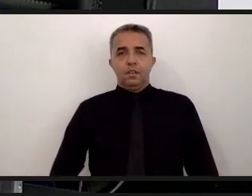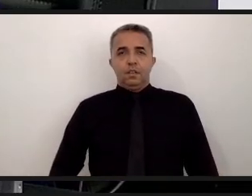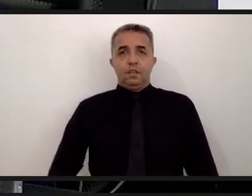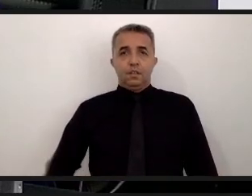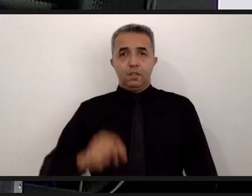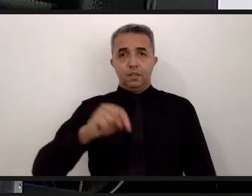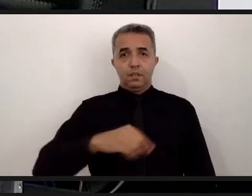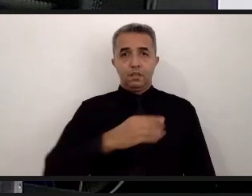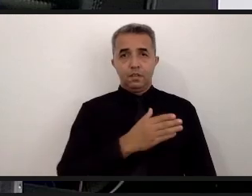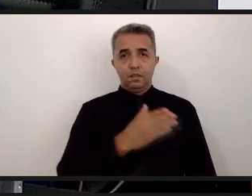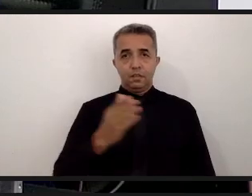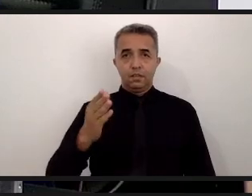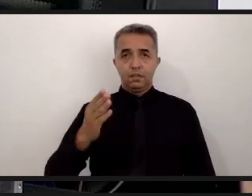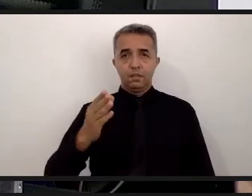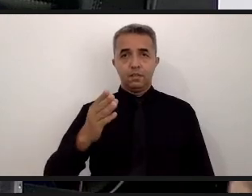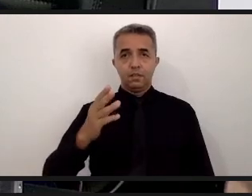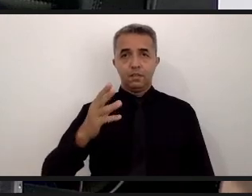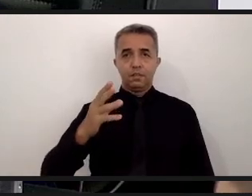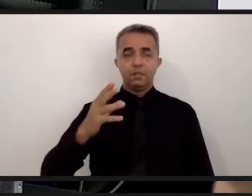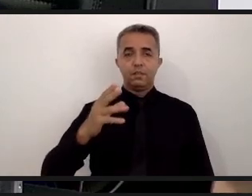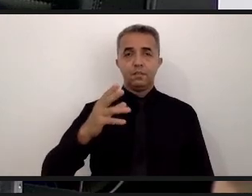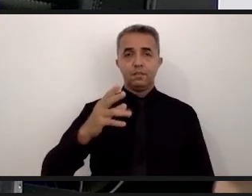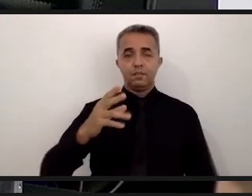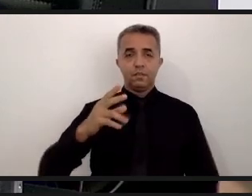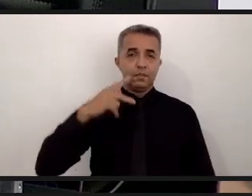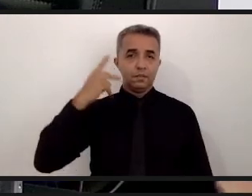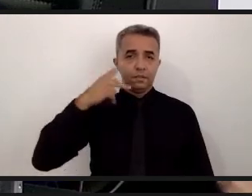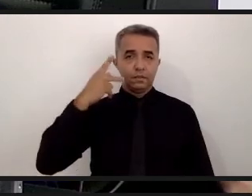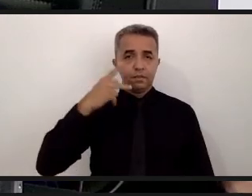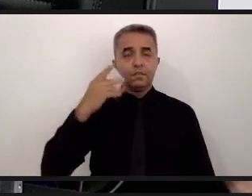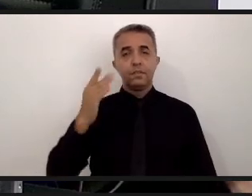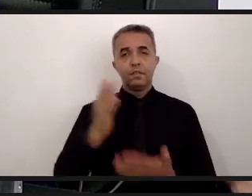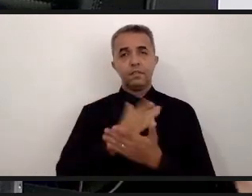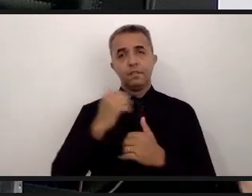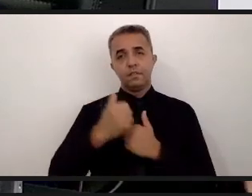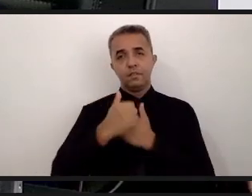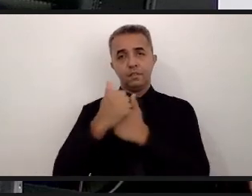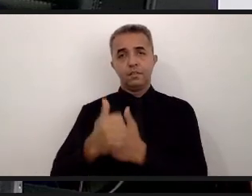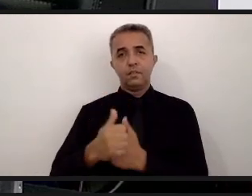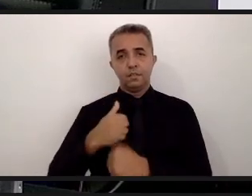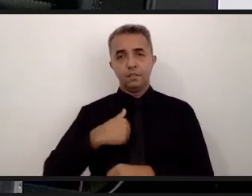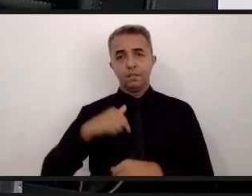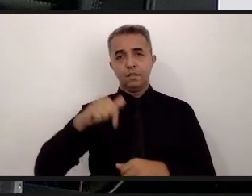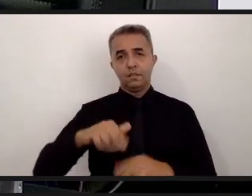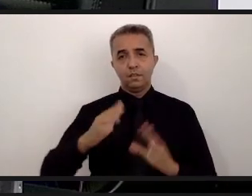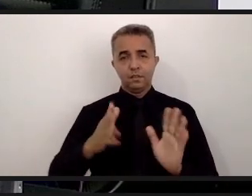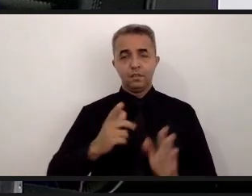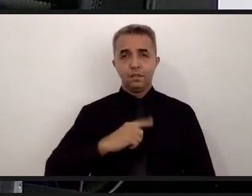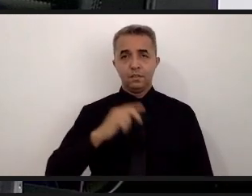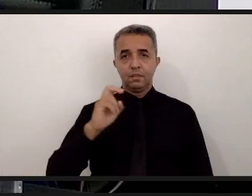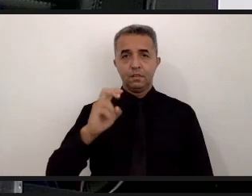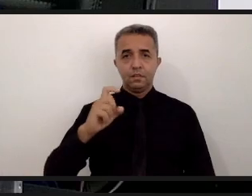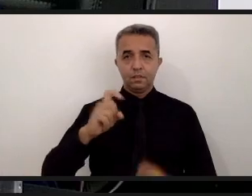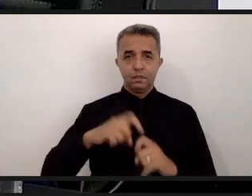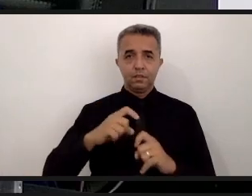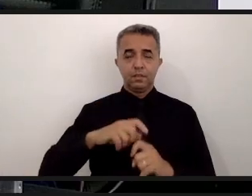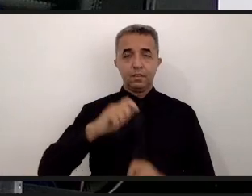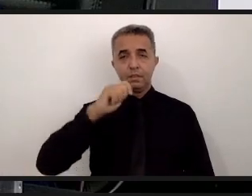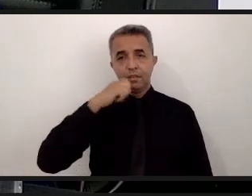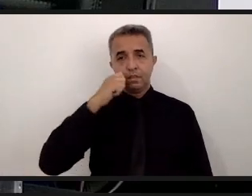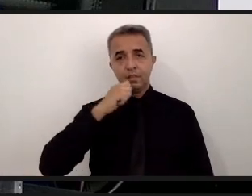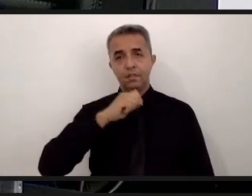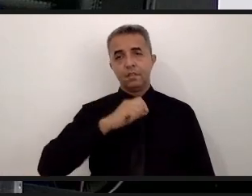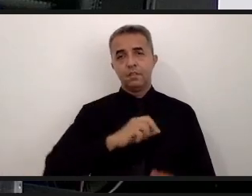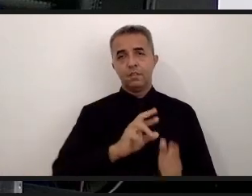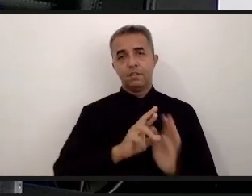aqui acompanham de forma direta ou indireta, nós já chegamos a ter 5 médicos, dentistas aqui, inúmeros